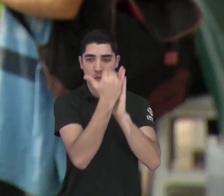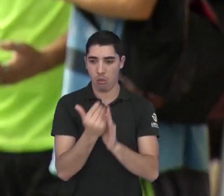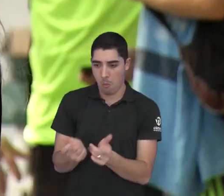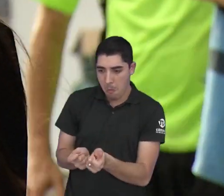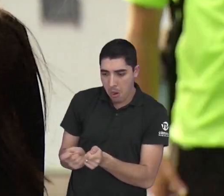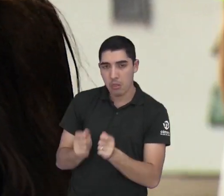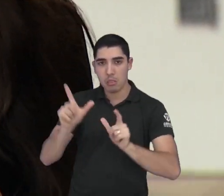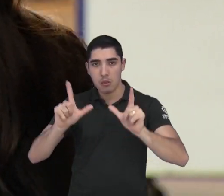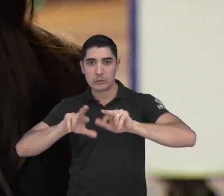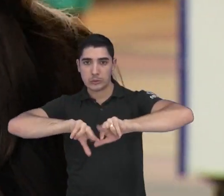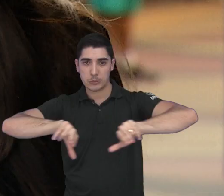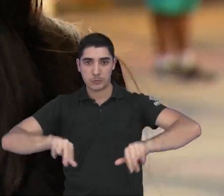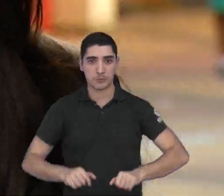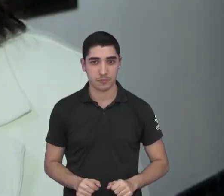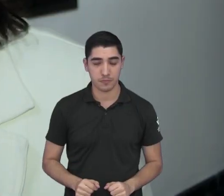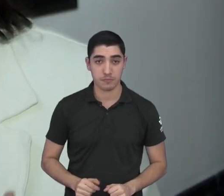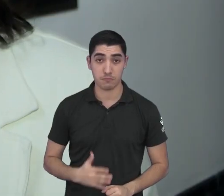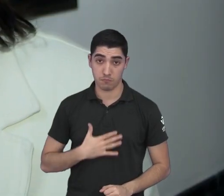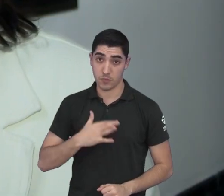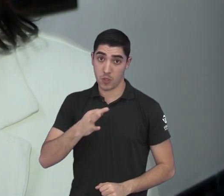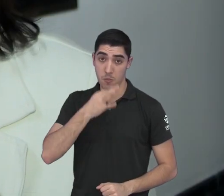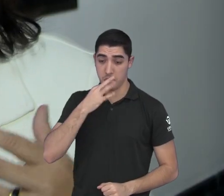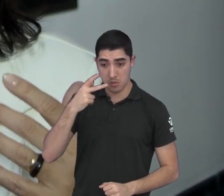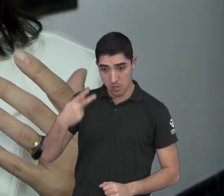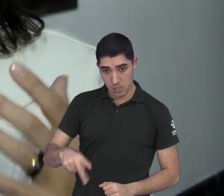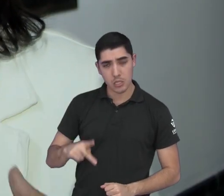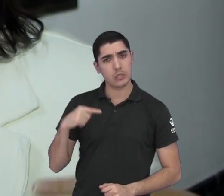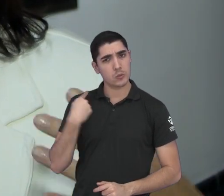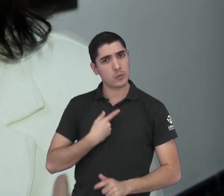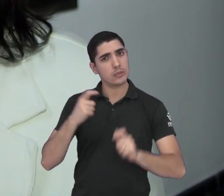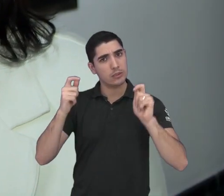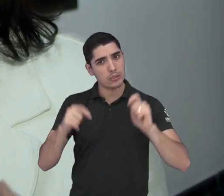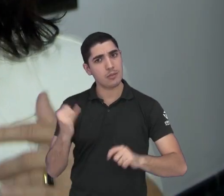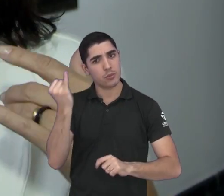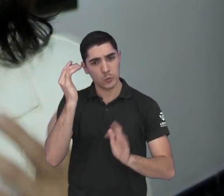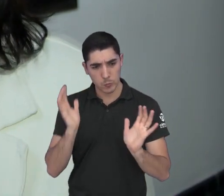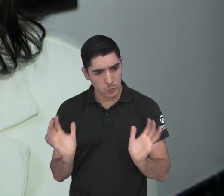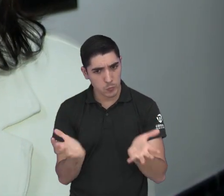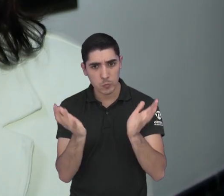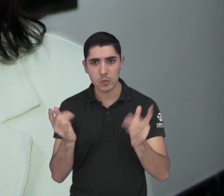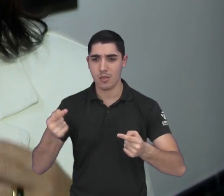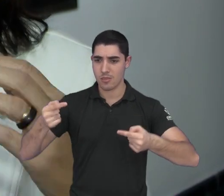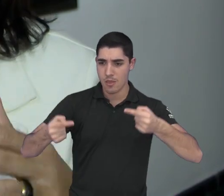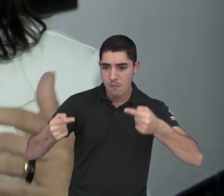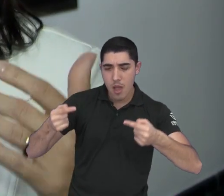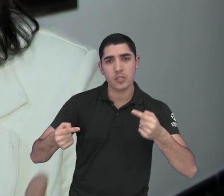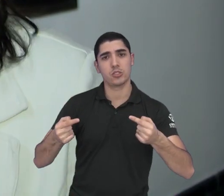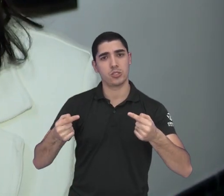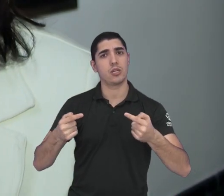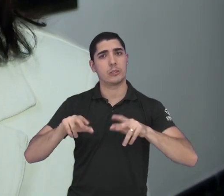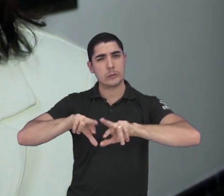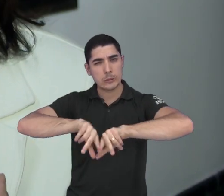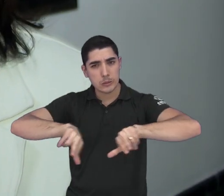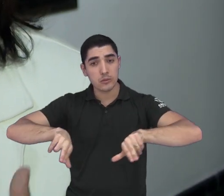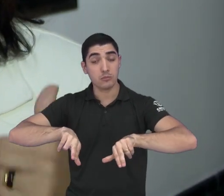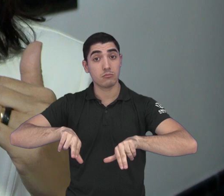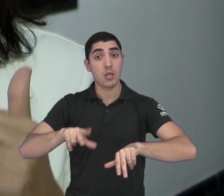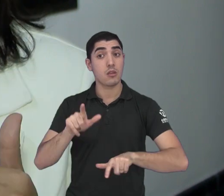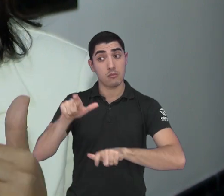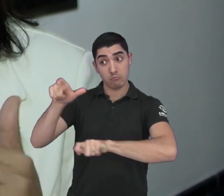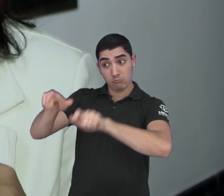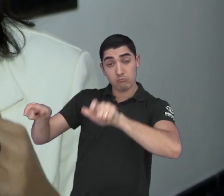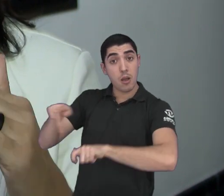com dispositivos eletrônicos. Aqui eu acho que a gente pode estimular os debates, as formações em relação a